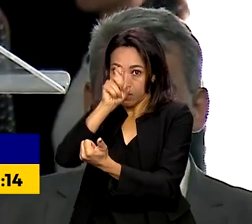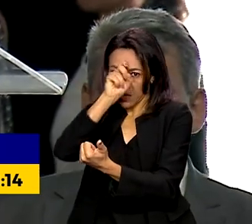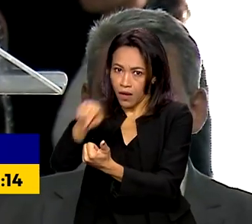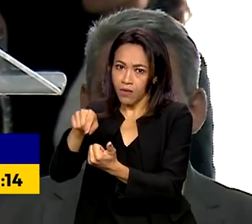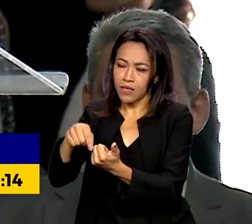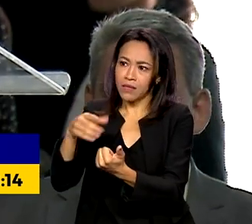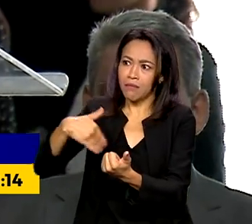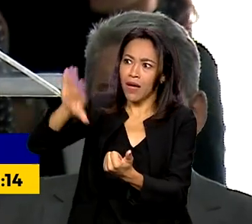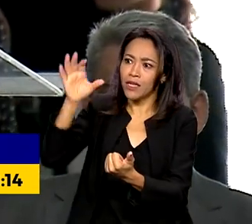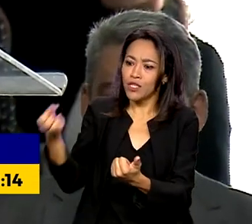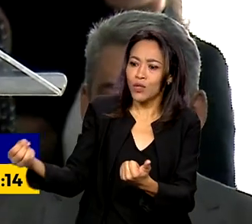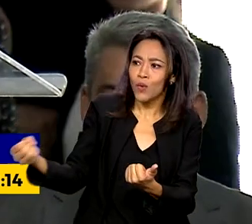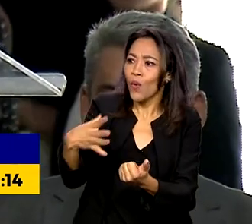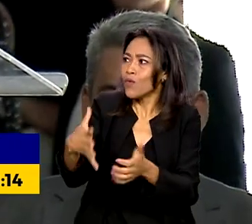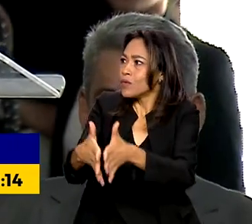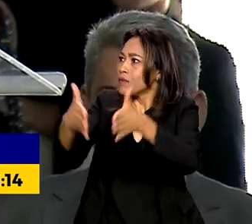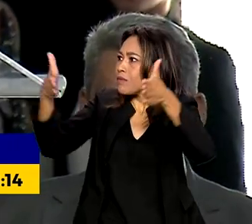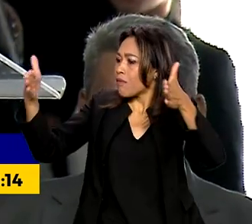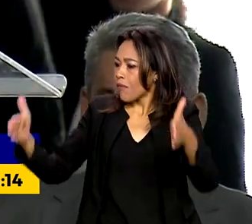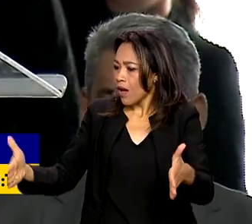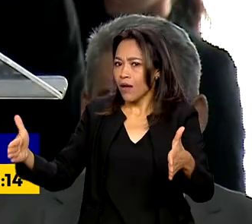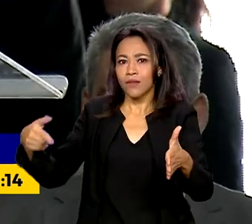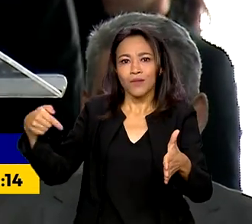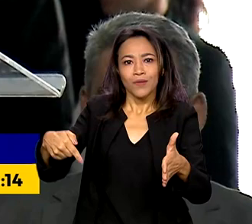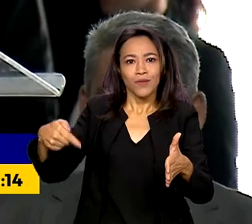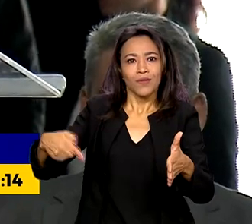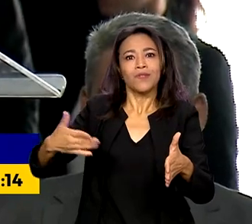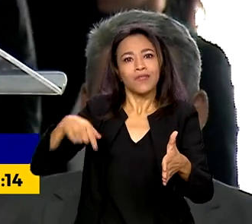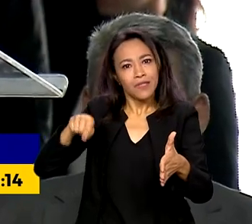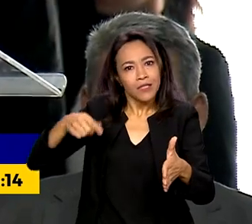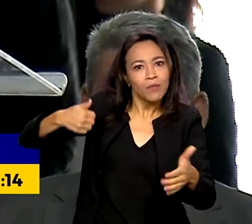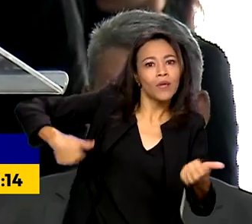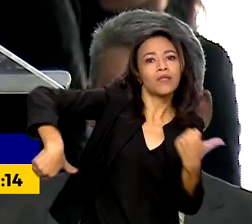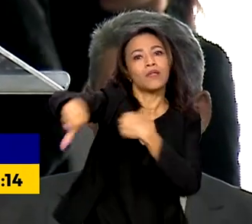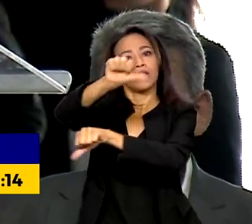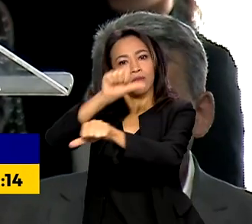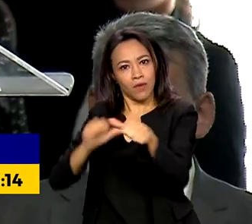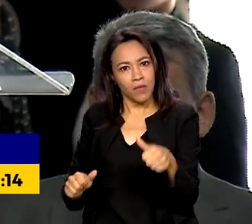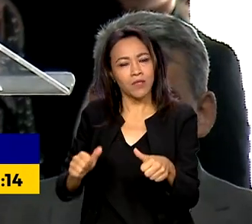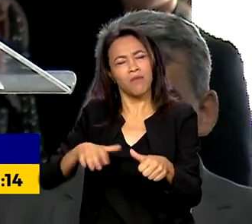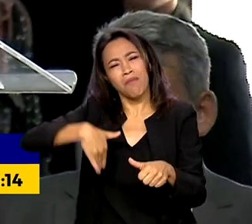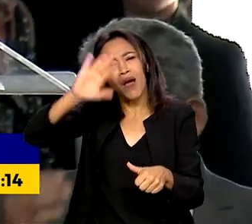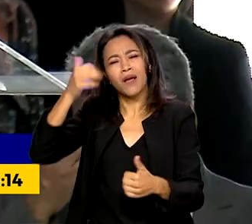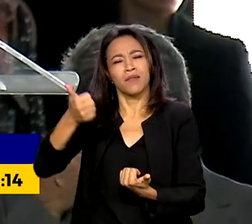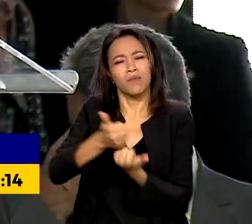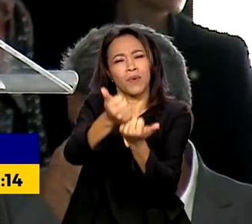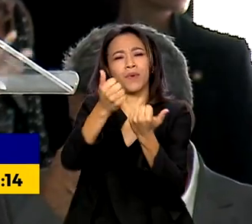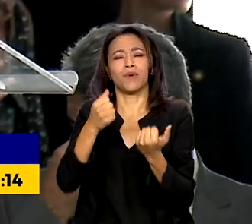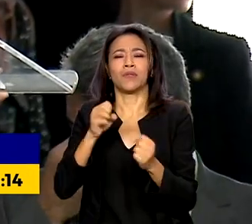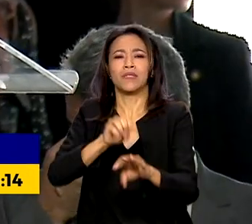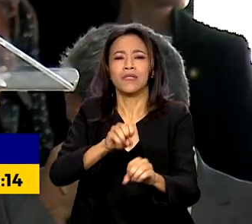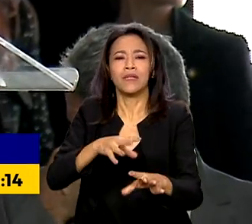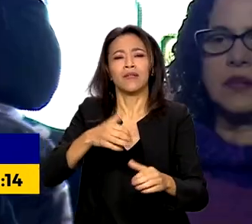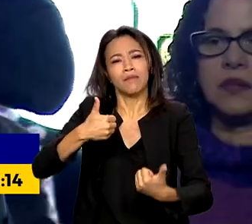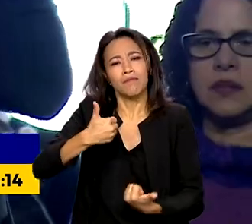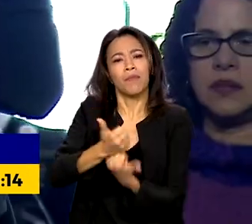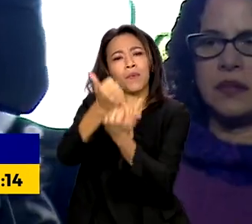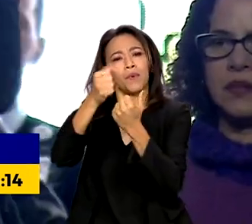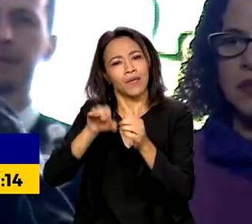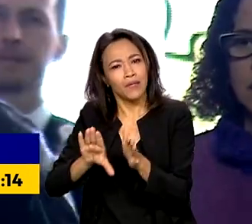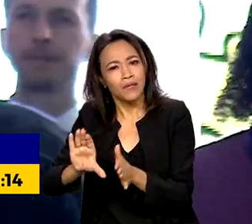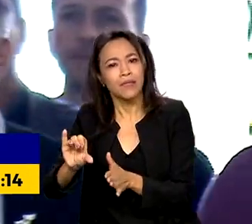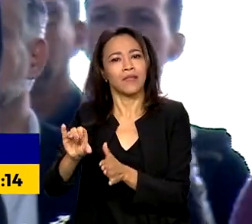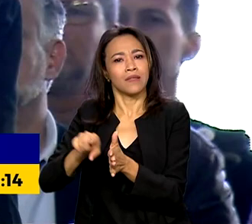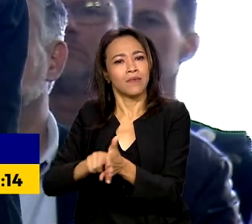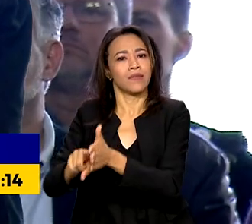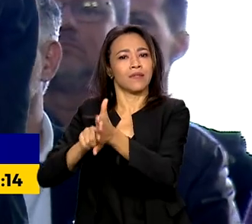novos sejam, de fato, transformadores da realidade do país, com mais assistência, mais educação, mais ciência. A gente